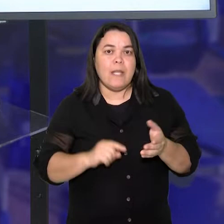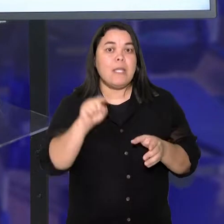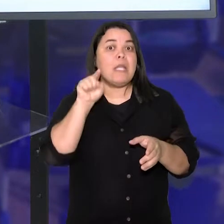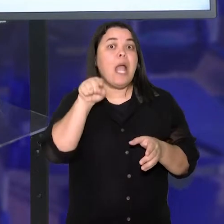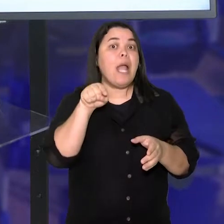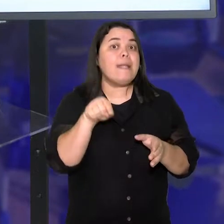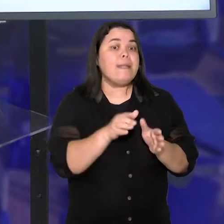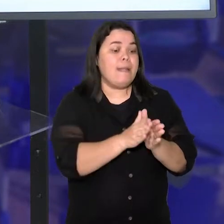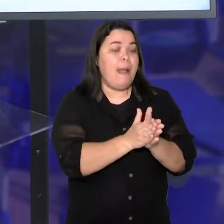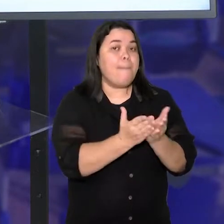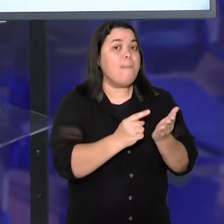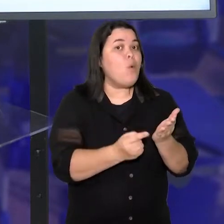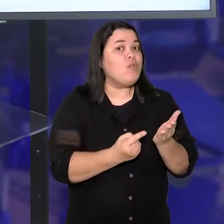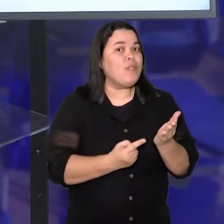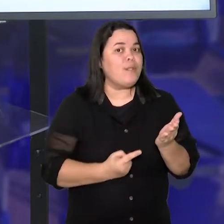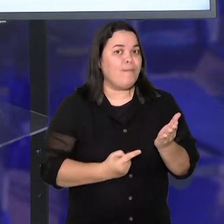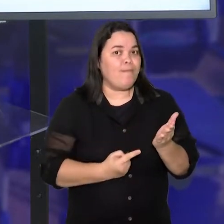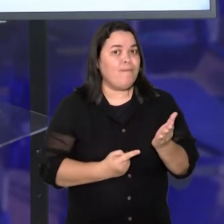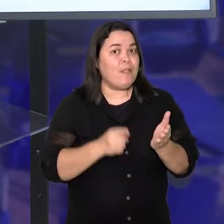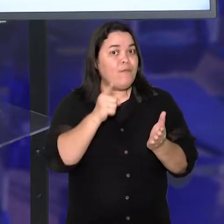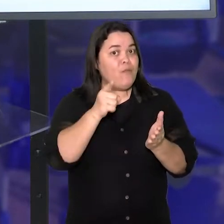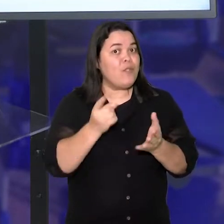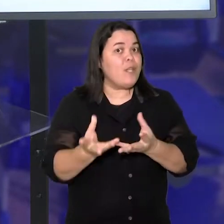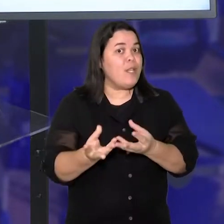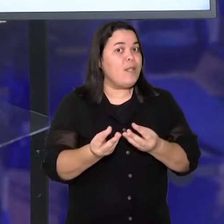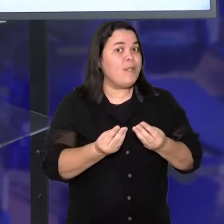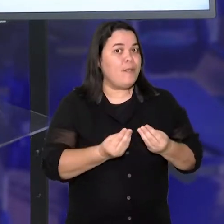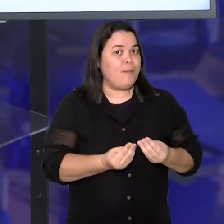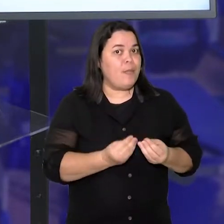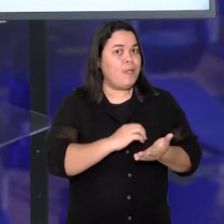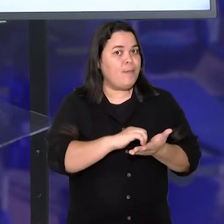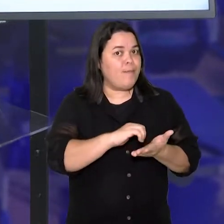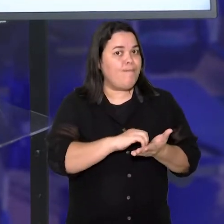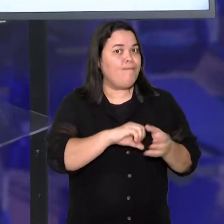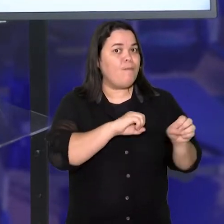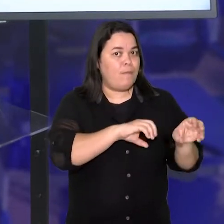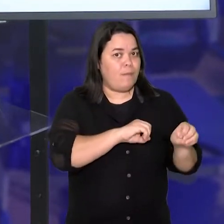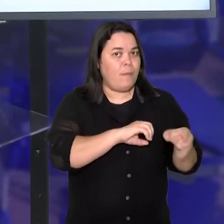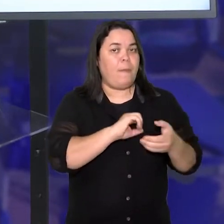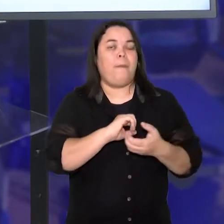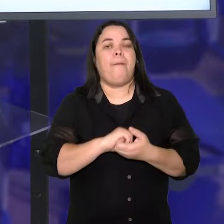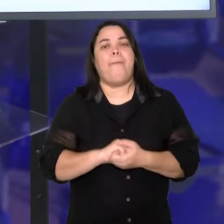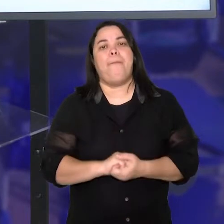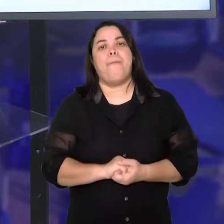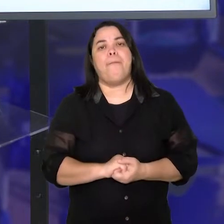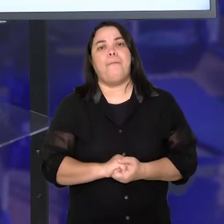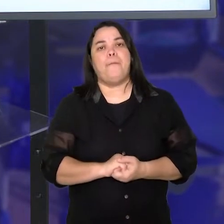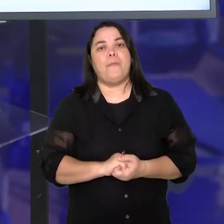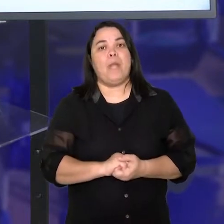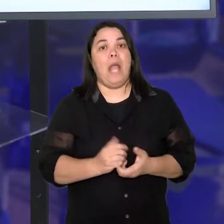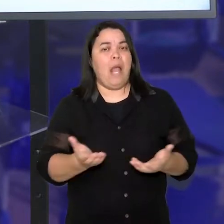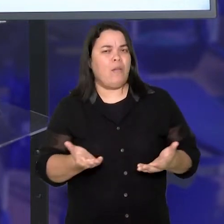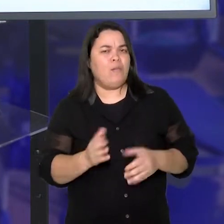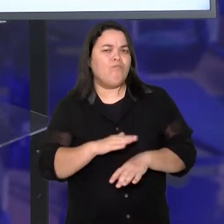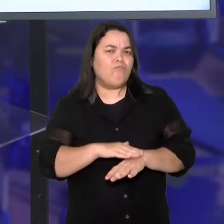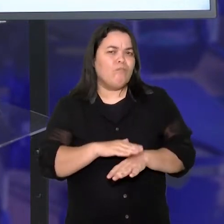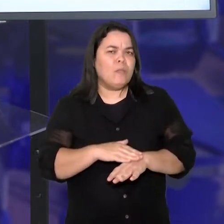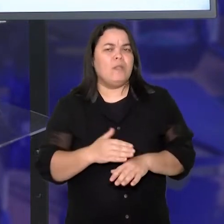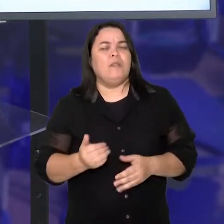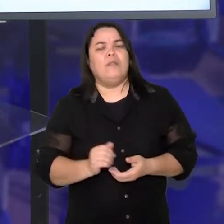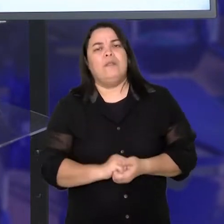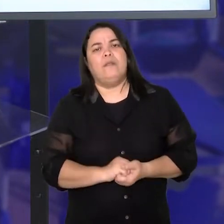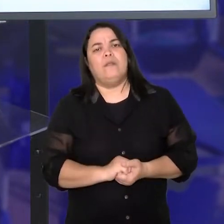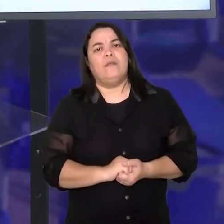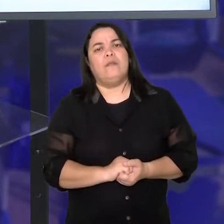apostila impressa que vocês receberam aí da Secretaria de Educação. Esse primeiro momento a gente vai